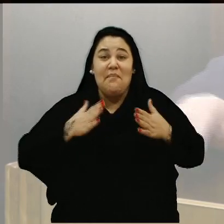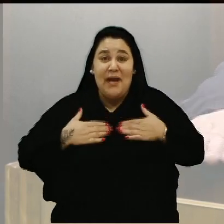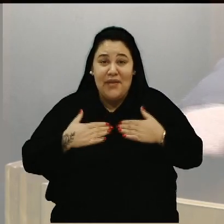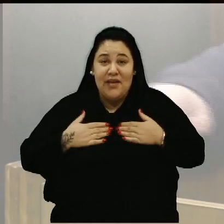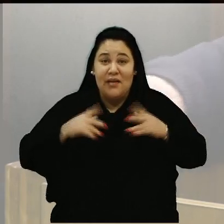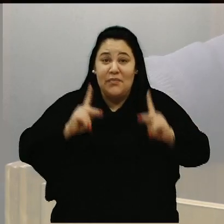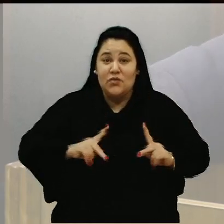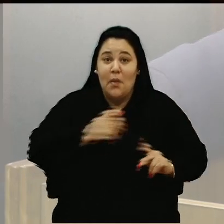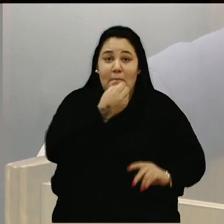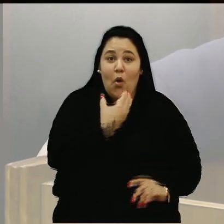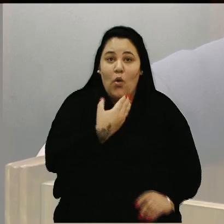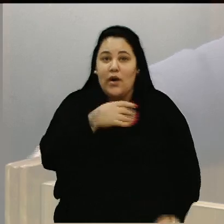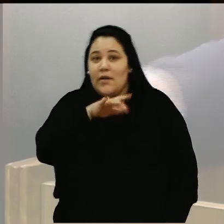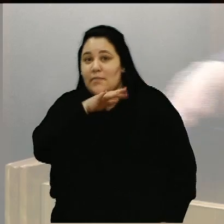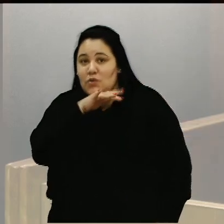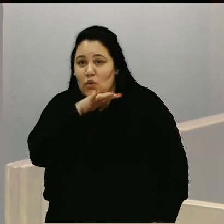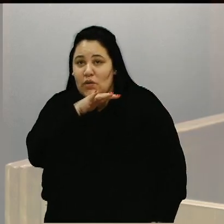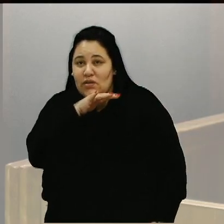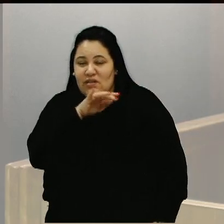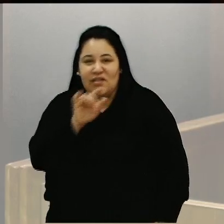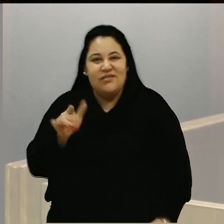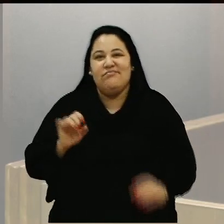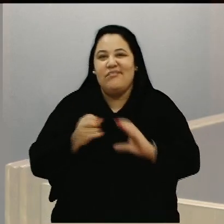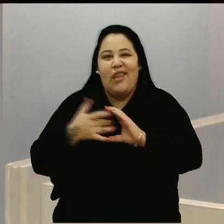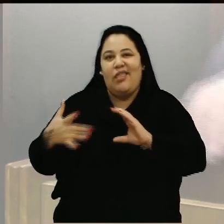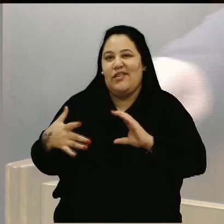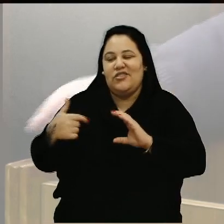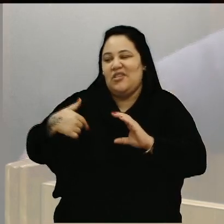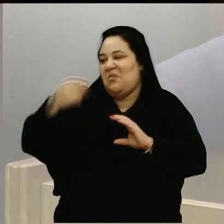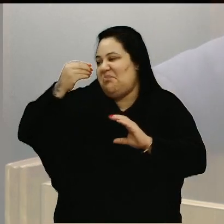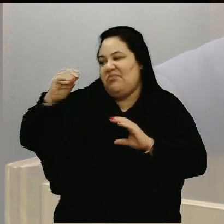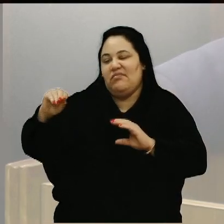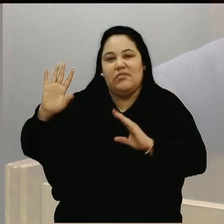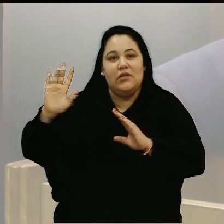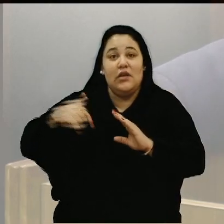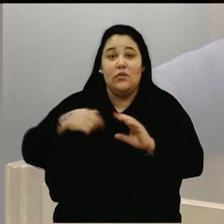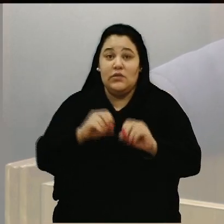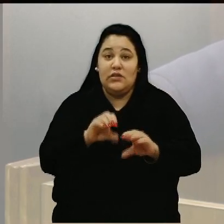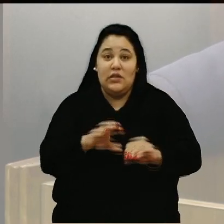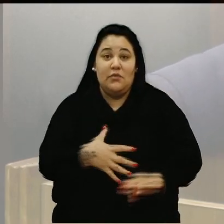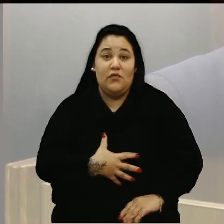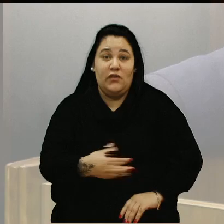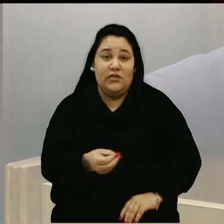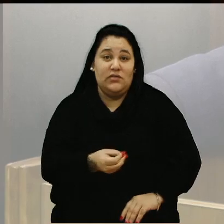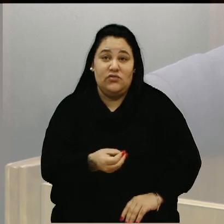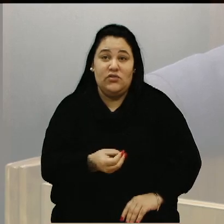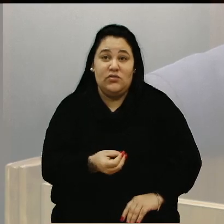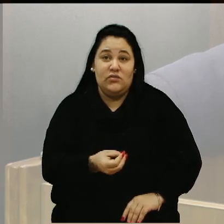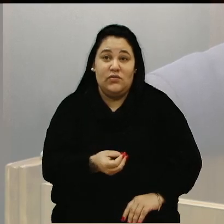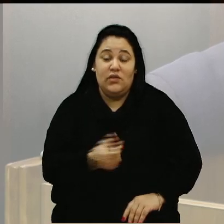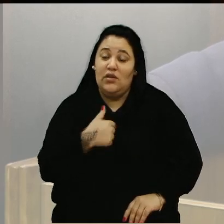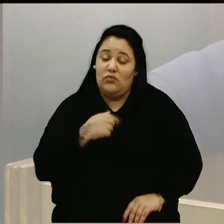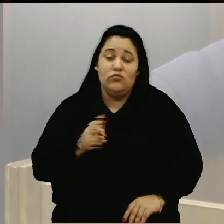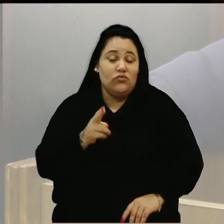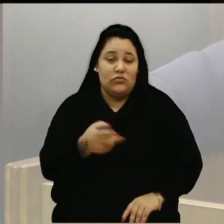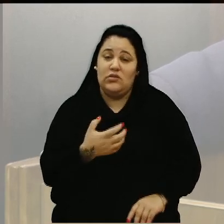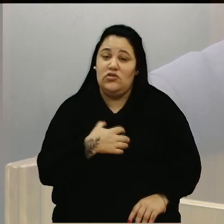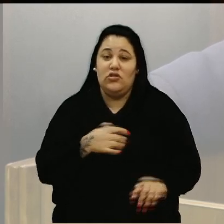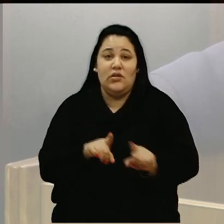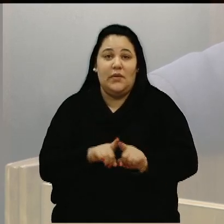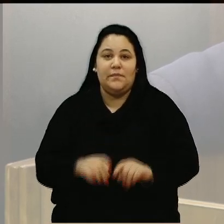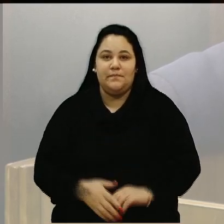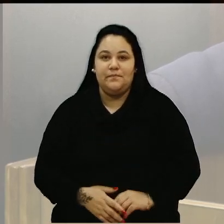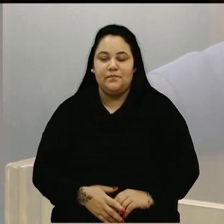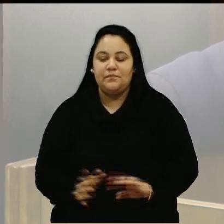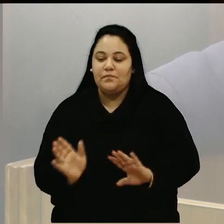bom caráter. O restante, para mim, não... E é assim que eu ensinei meu filho, é assim que nós vamos trabalhar. Senhora presidente, o